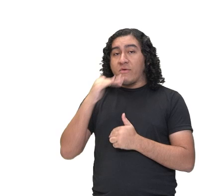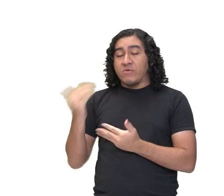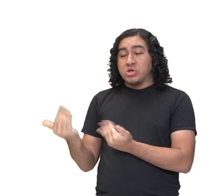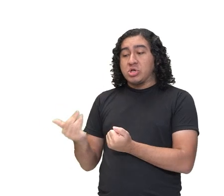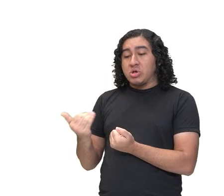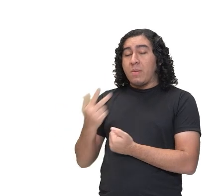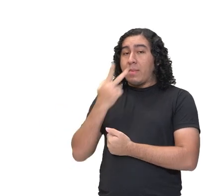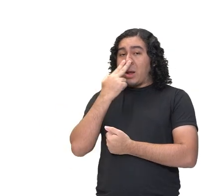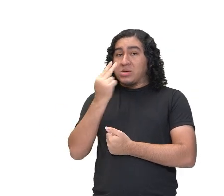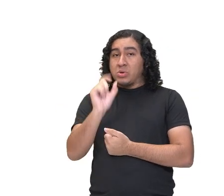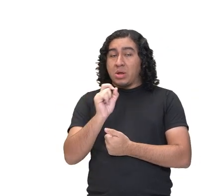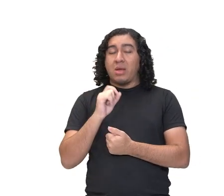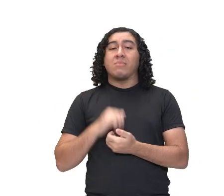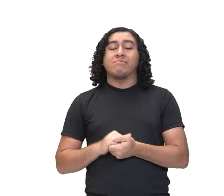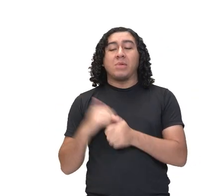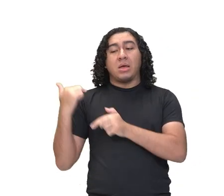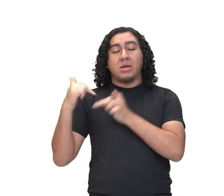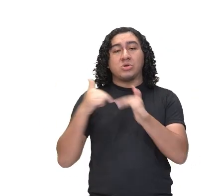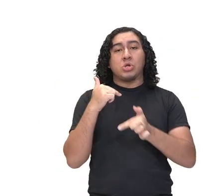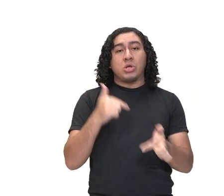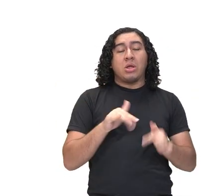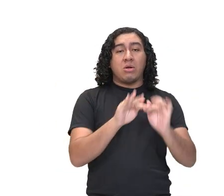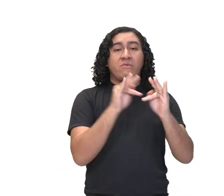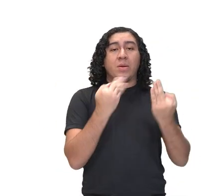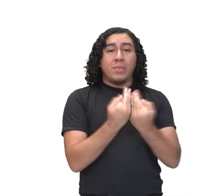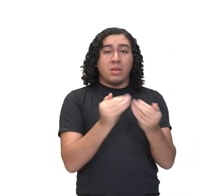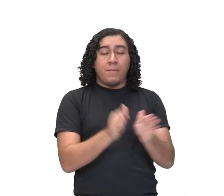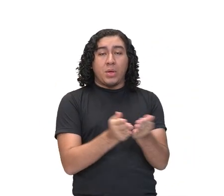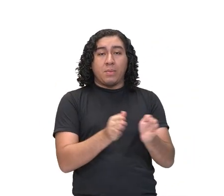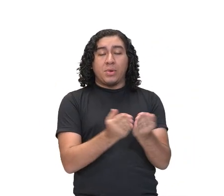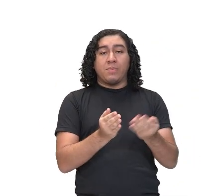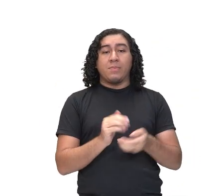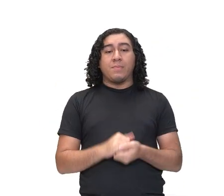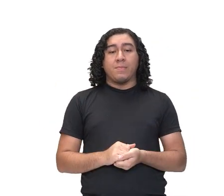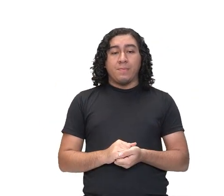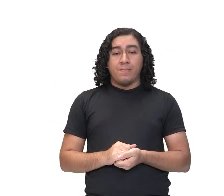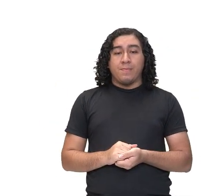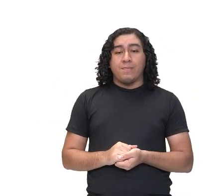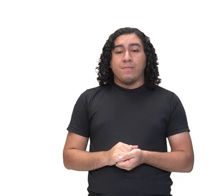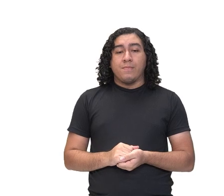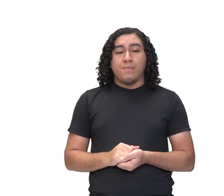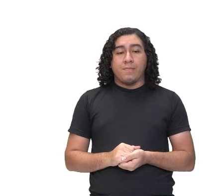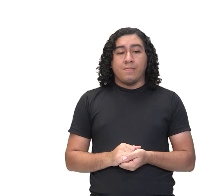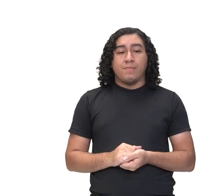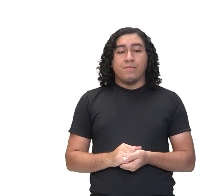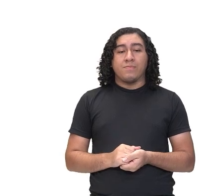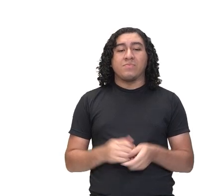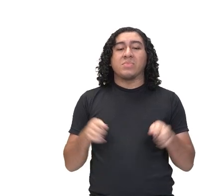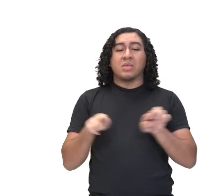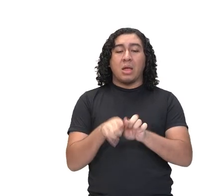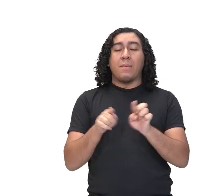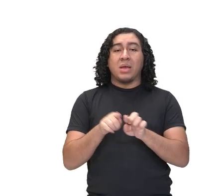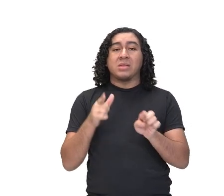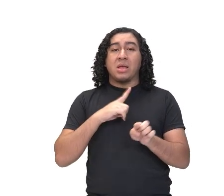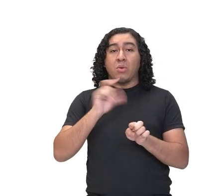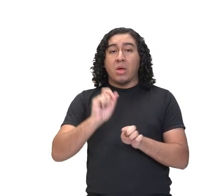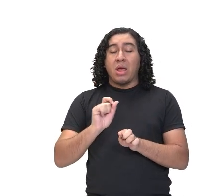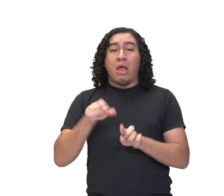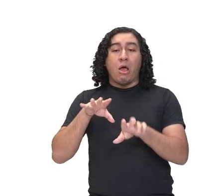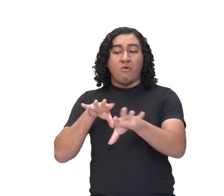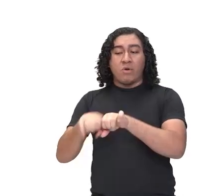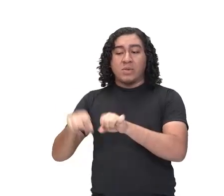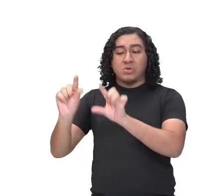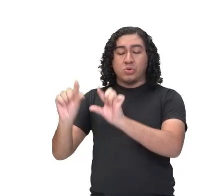uma herança na família de baixa renda. Segue também lado a lado com a baixa